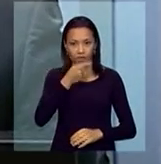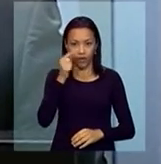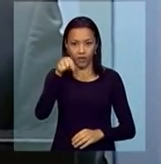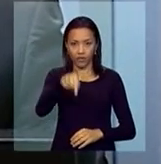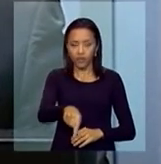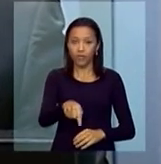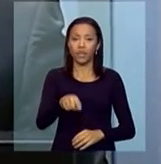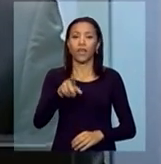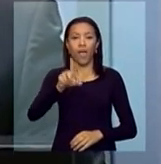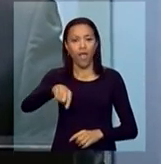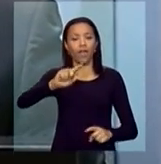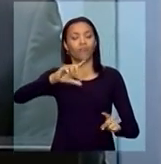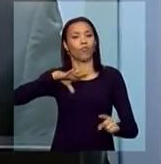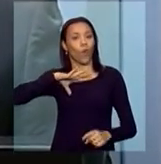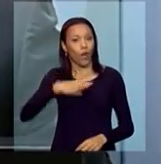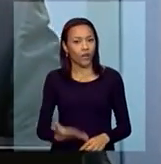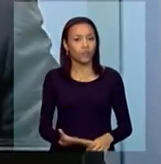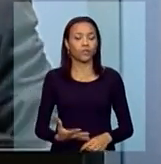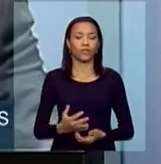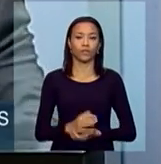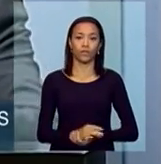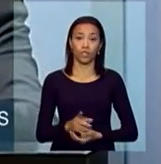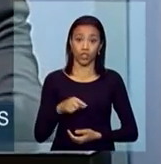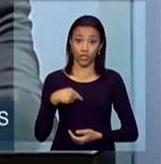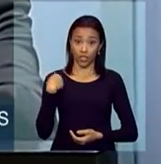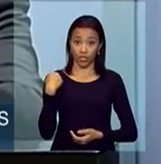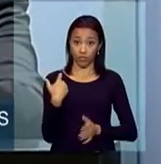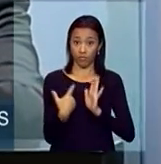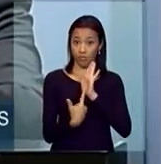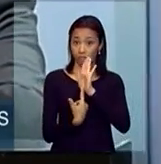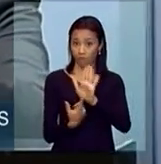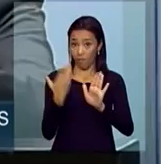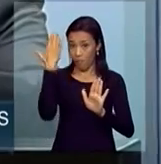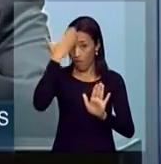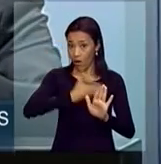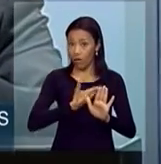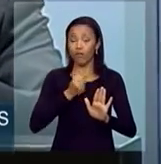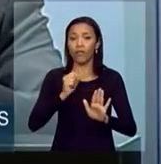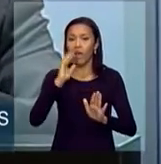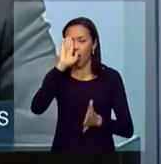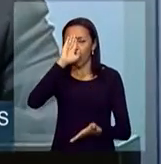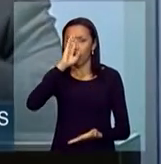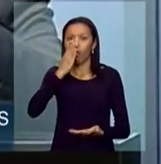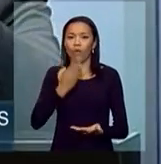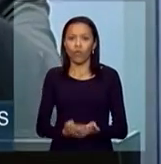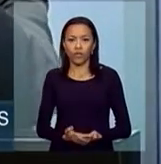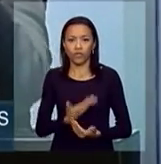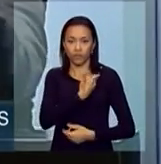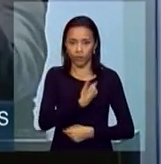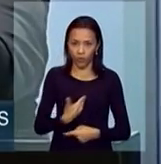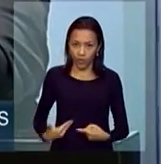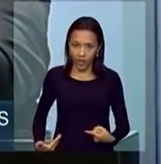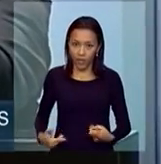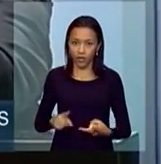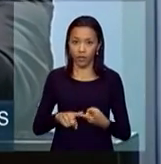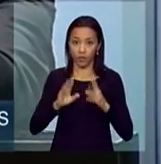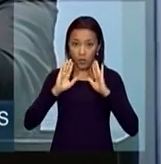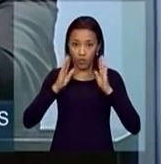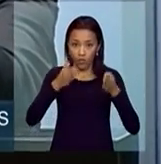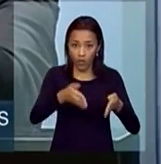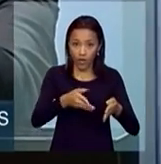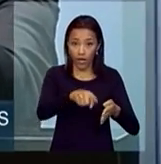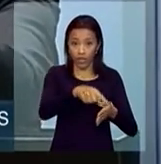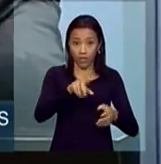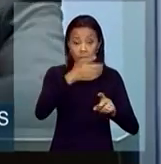ousado, corajoso, determinado e que mostra a confiança recíproca do governo no produtor e